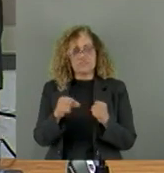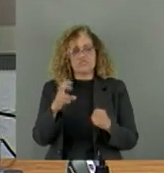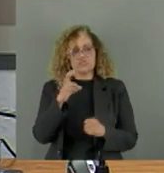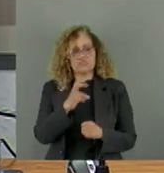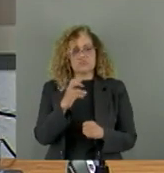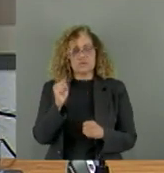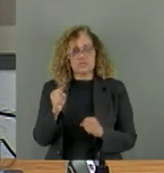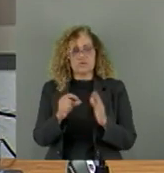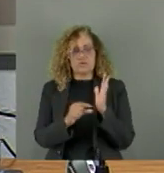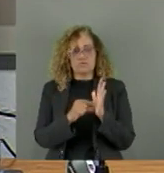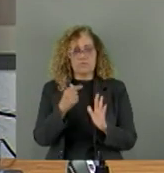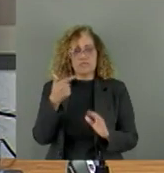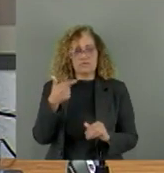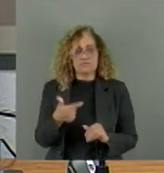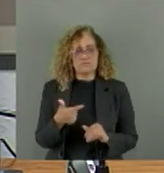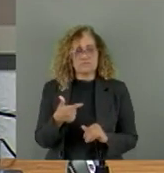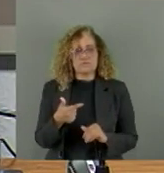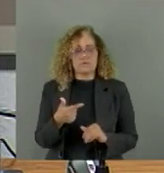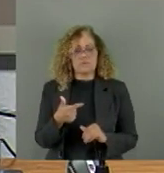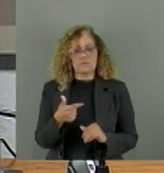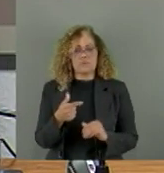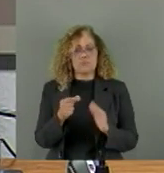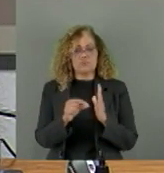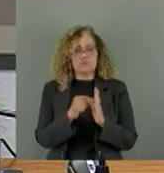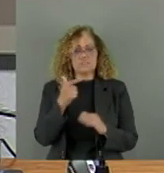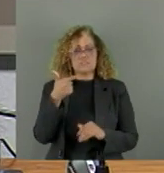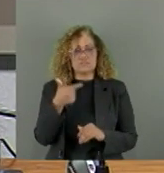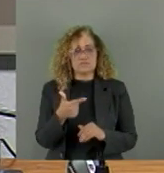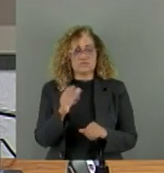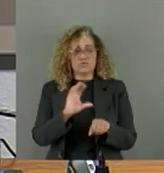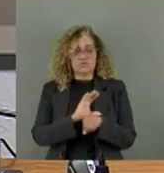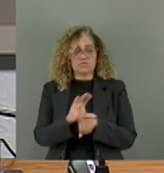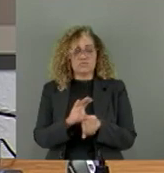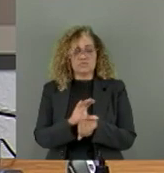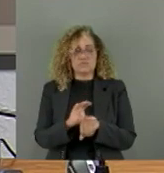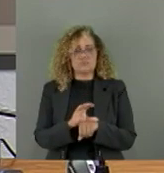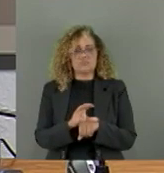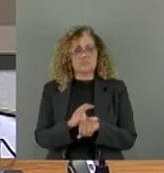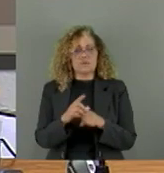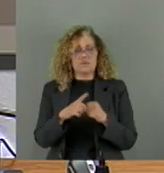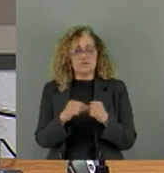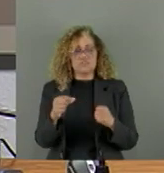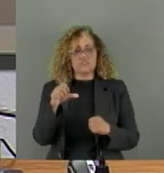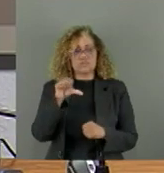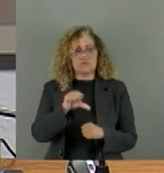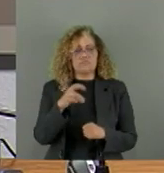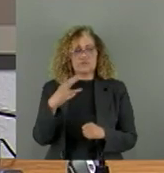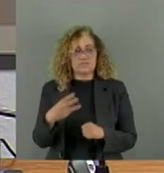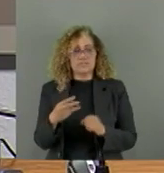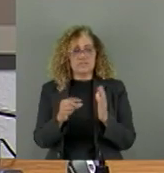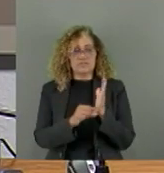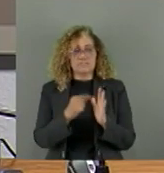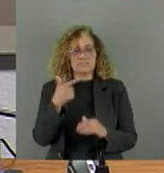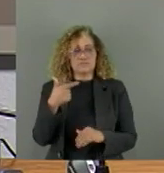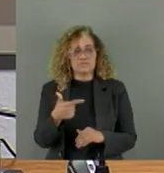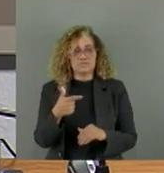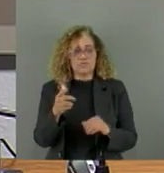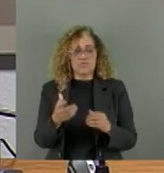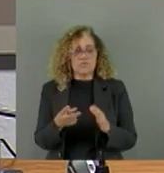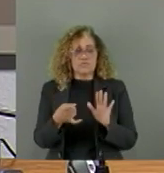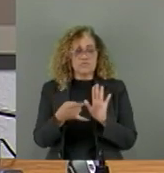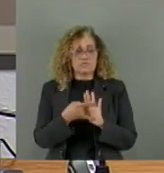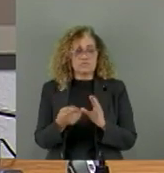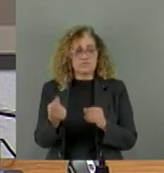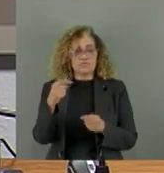58, parágrafo 2º, inciso 2 da Constituição Federal, do artigo 93, inciso 2 do Regimento Interno do